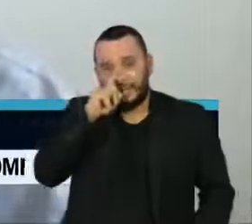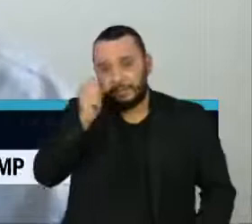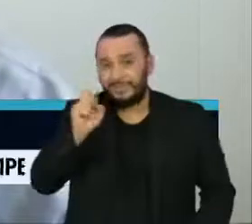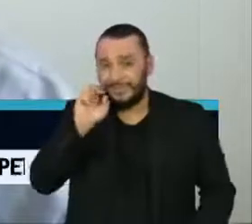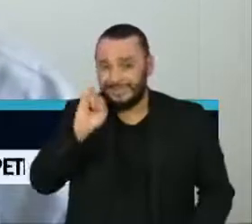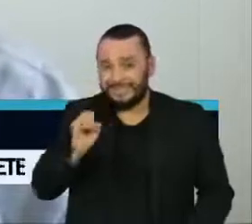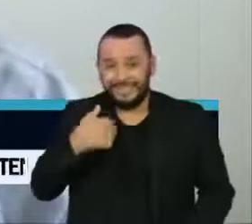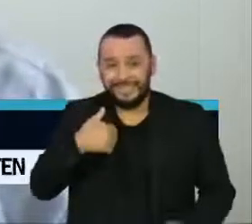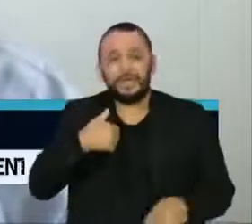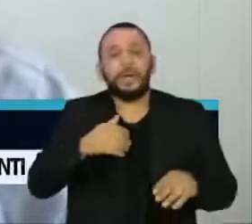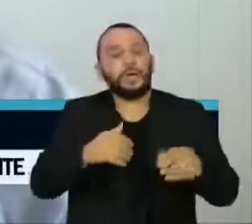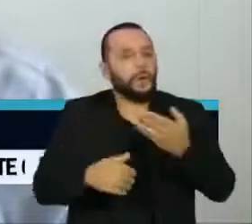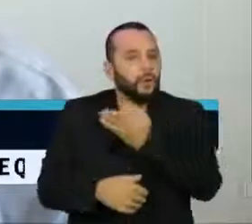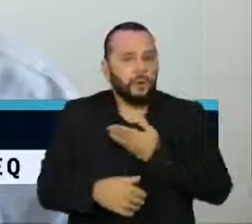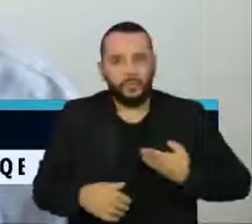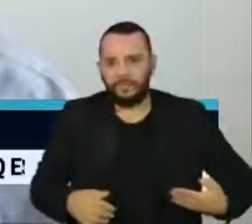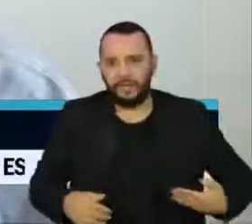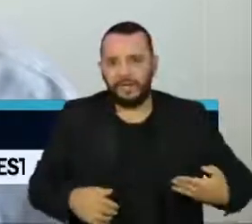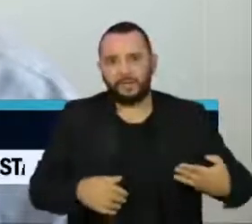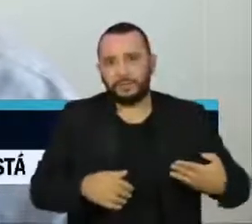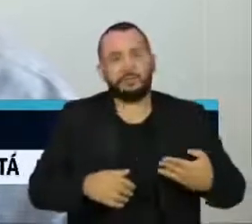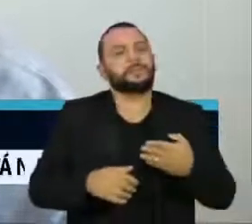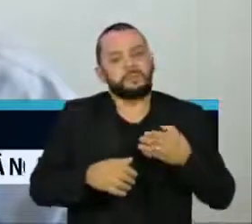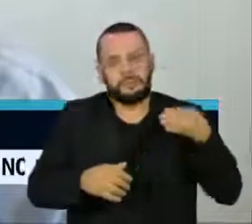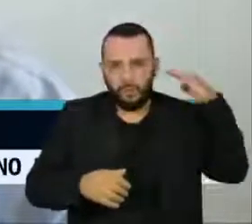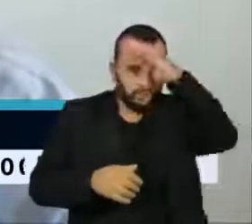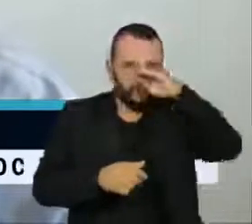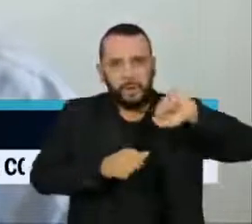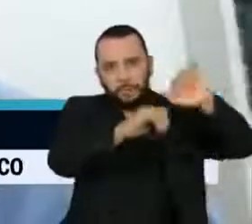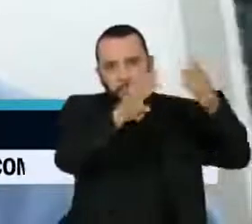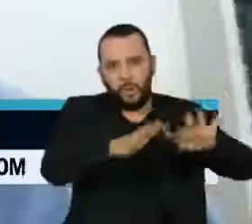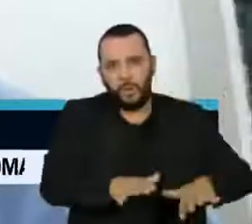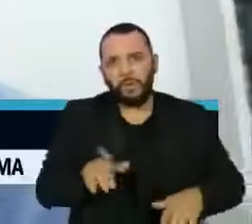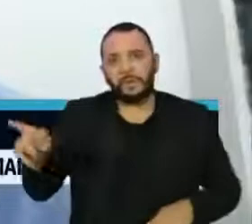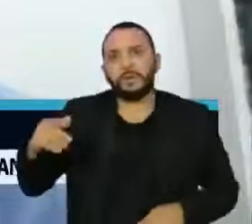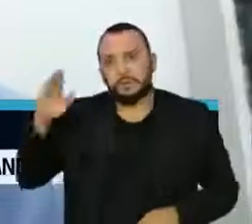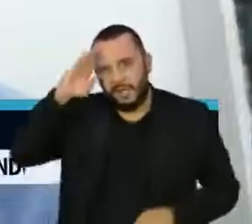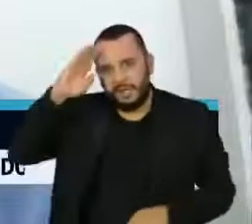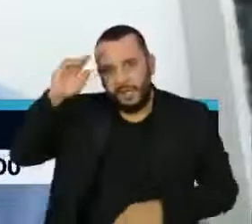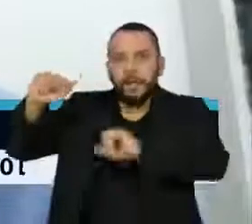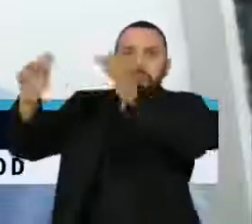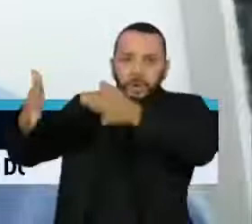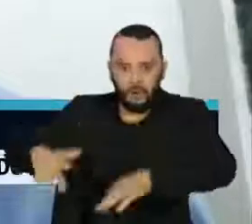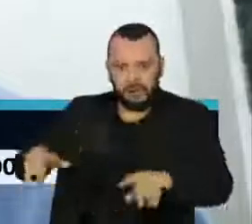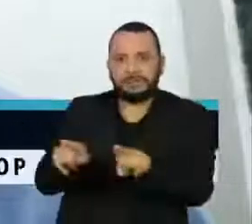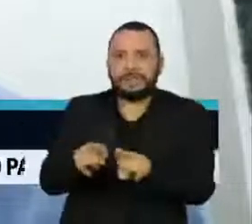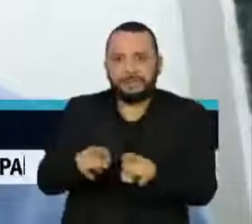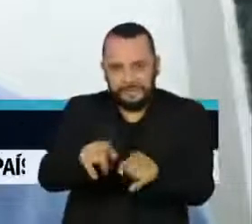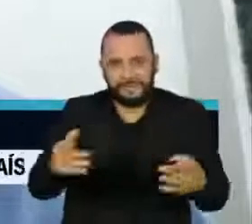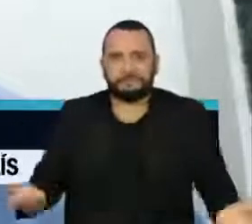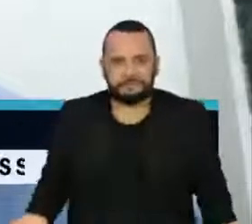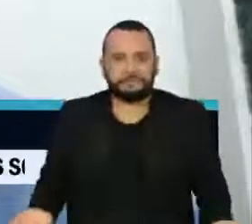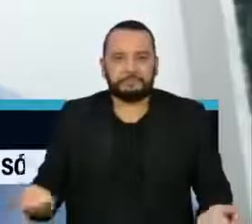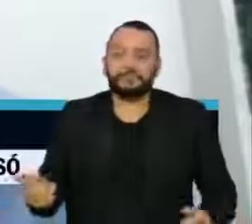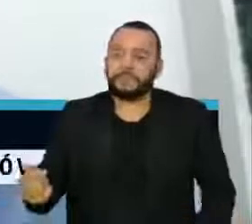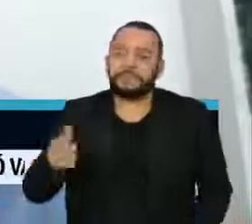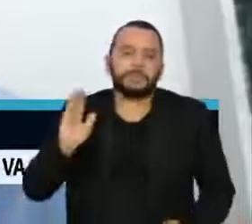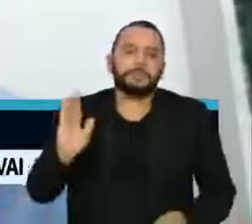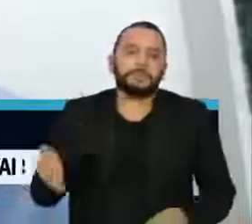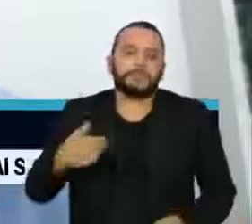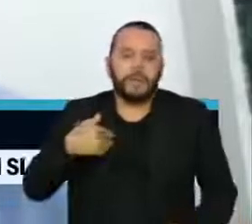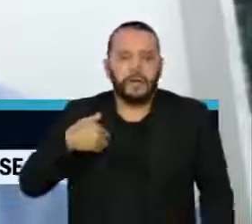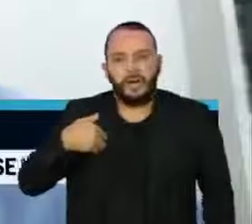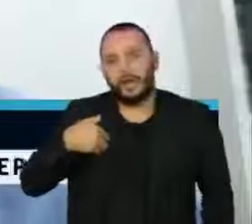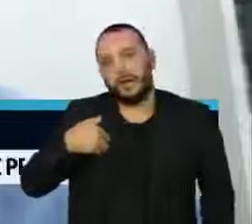governo naufragar, a imagem deles também pode sair prejudicada, né? As Forças Armadas, elas são uma instituição do Estado e não